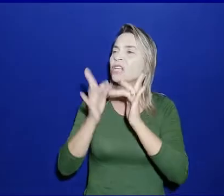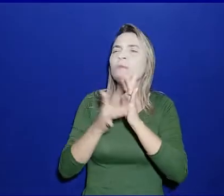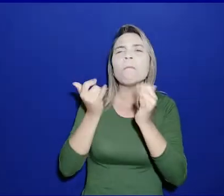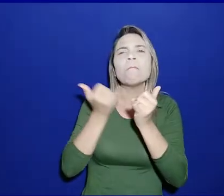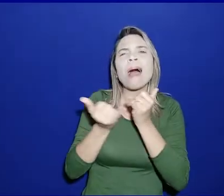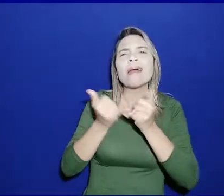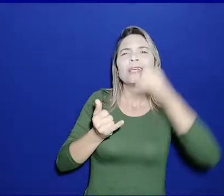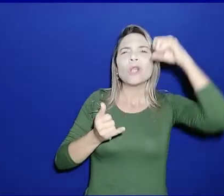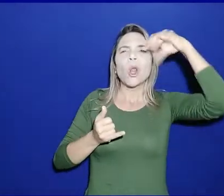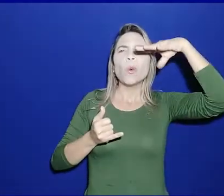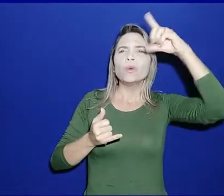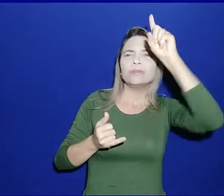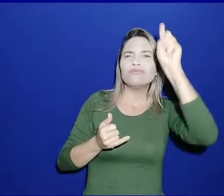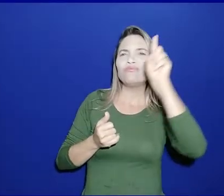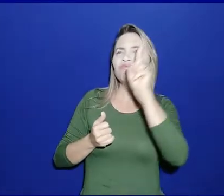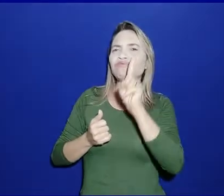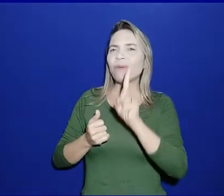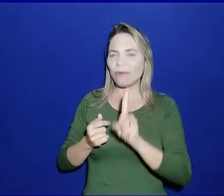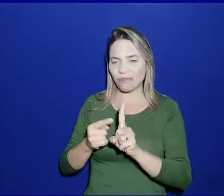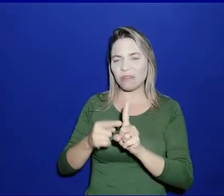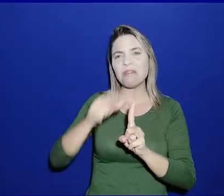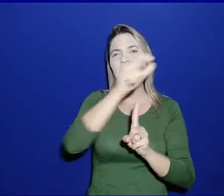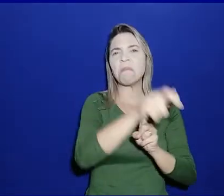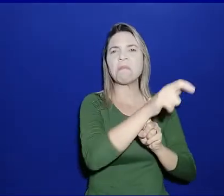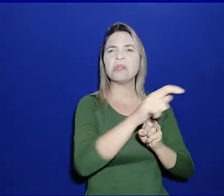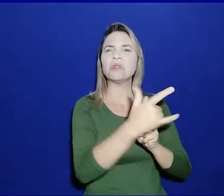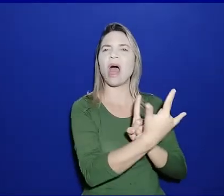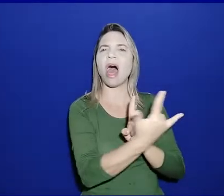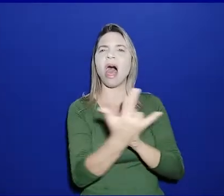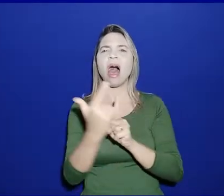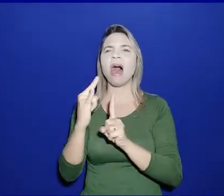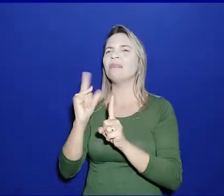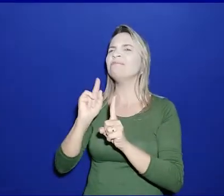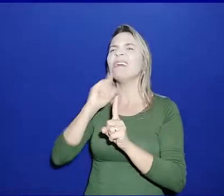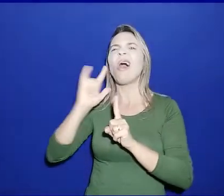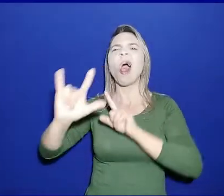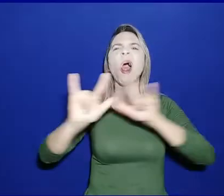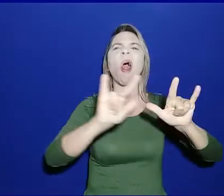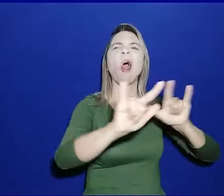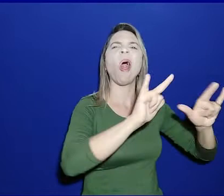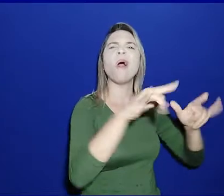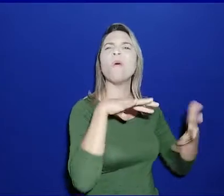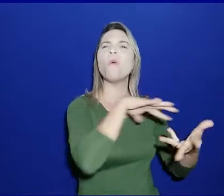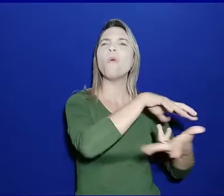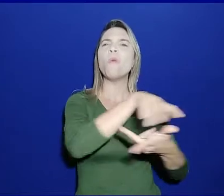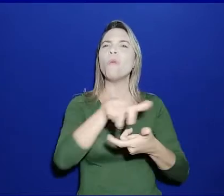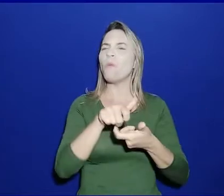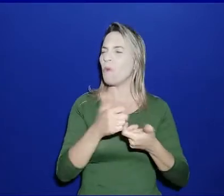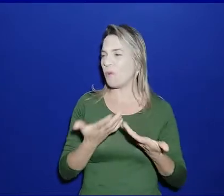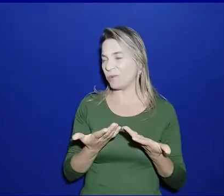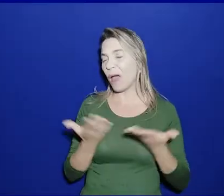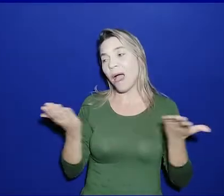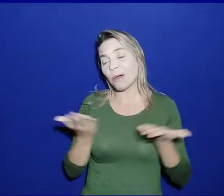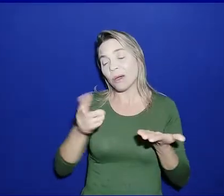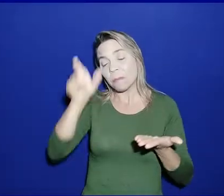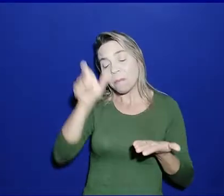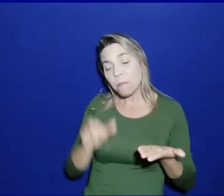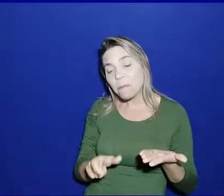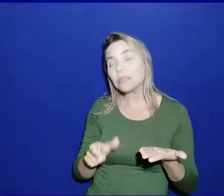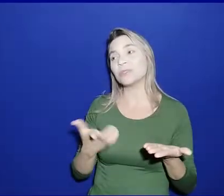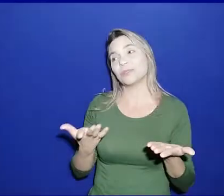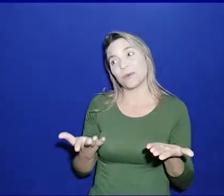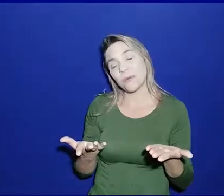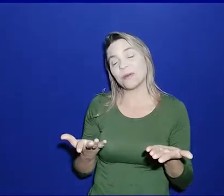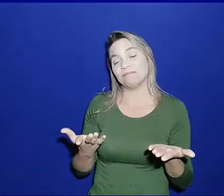ao mundo, e os homens amaram mais as trevas do que a luz, porque as suas obras eram más. Pois todo aquele que pratica